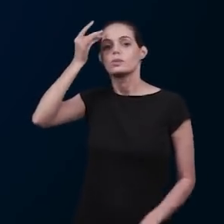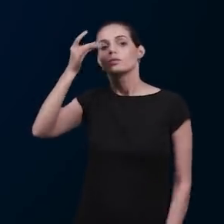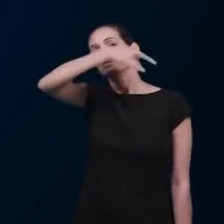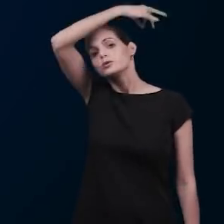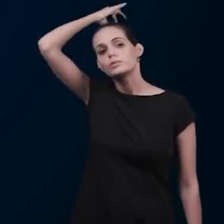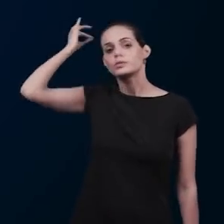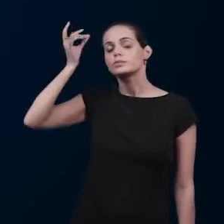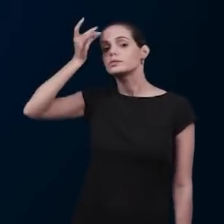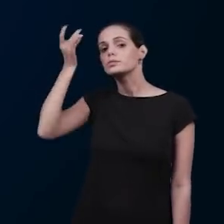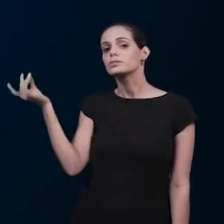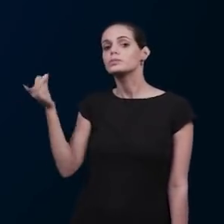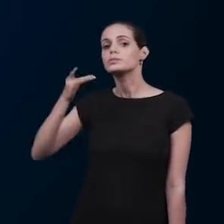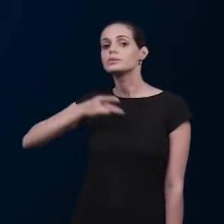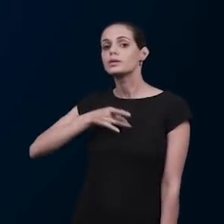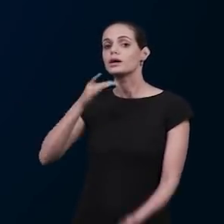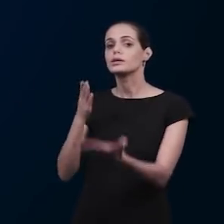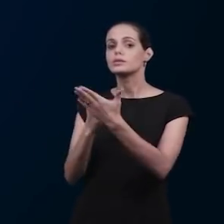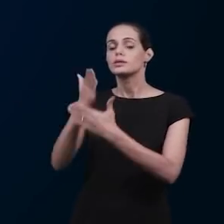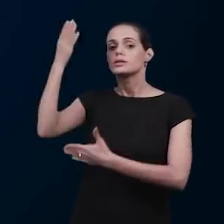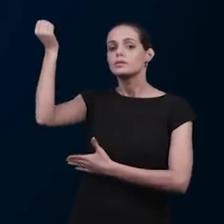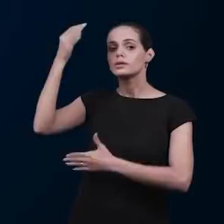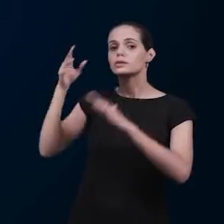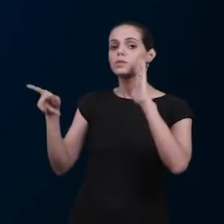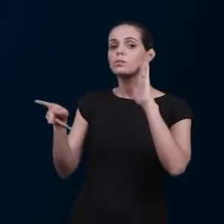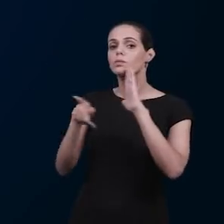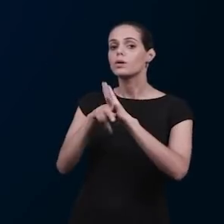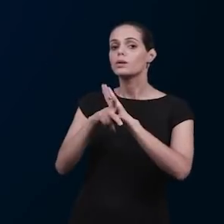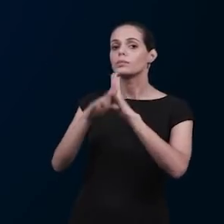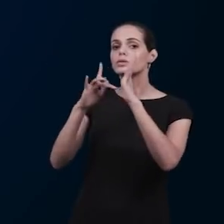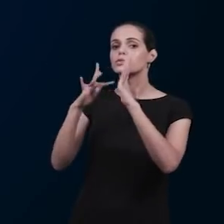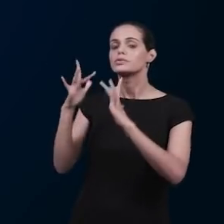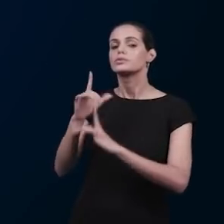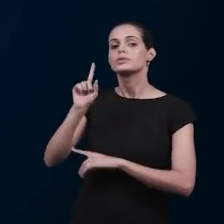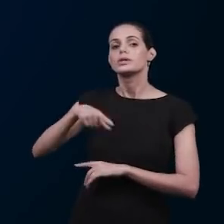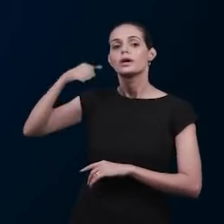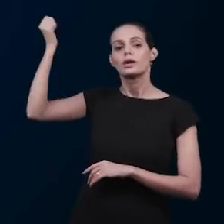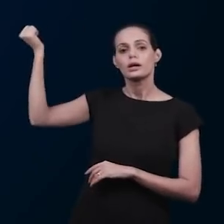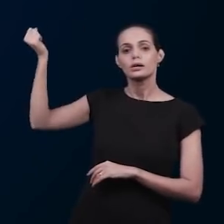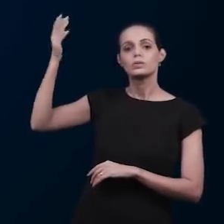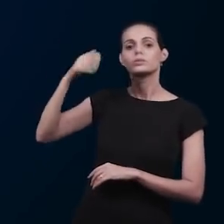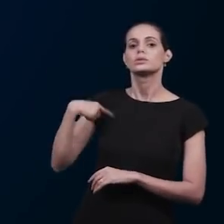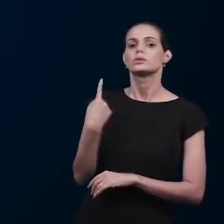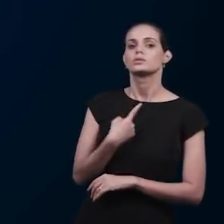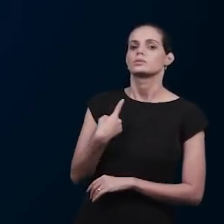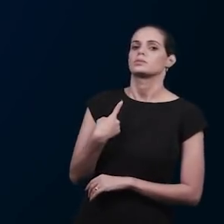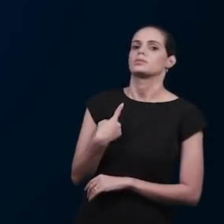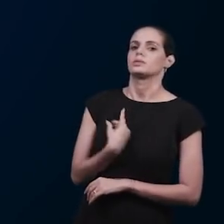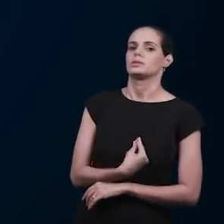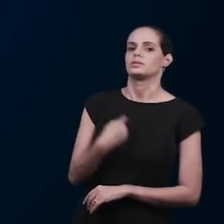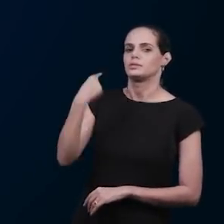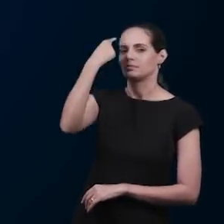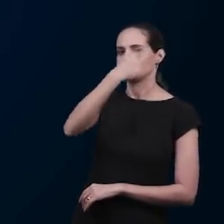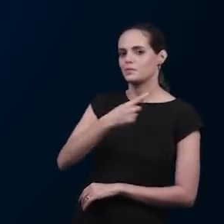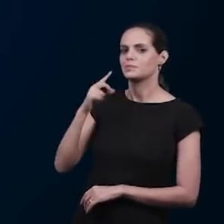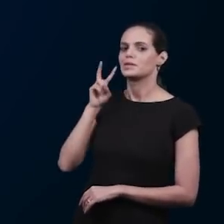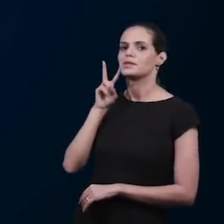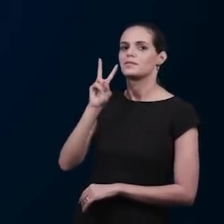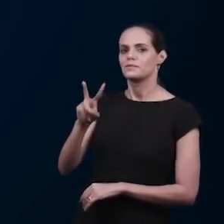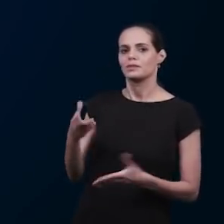Santo nos dá acesso à revelação de Jesus, que é a luz de Deus sobre as nossas